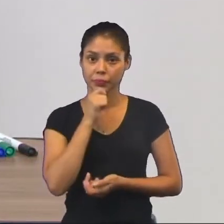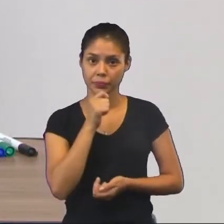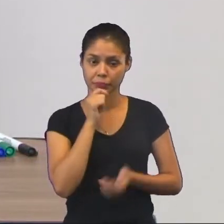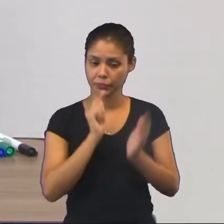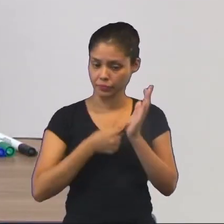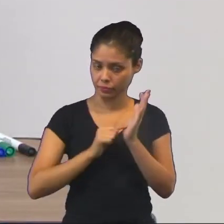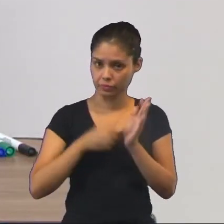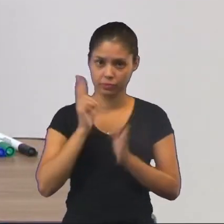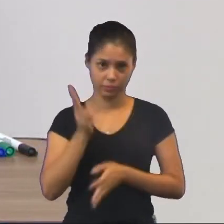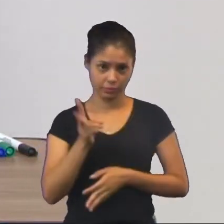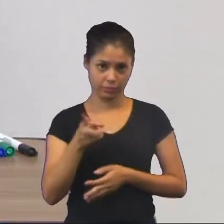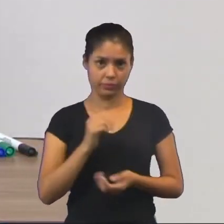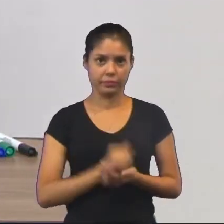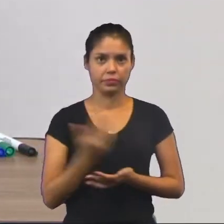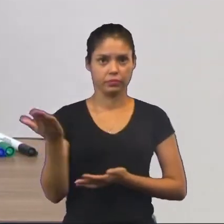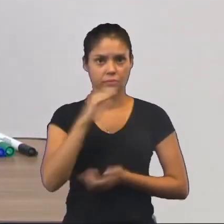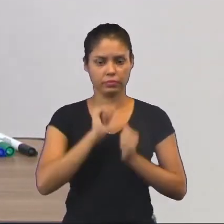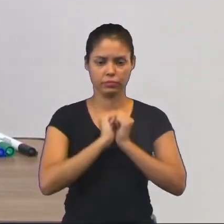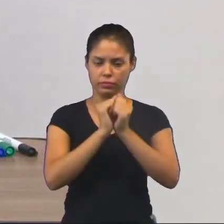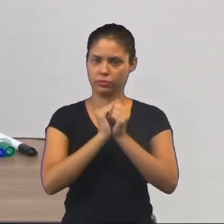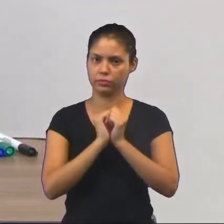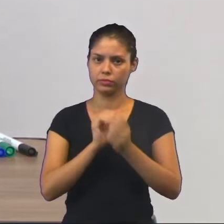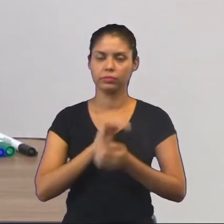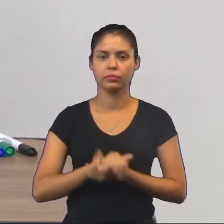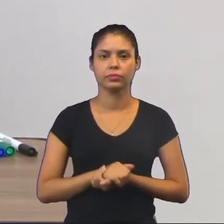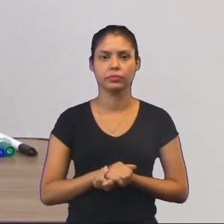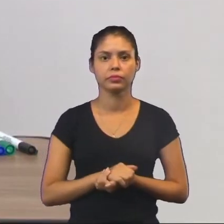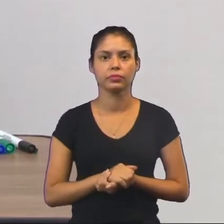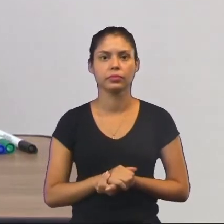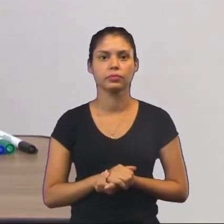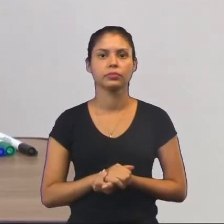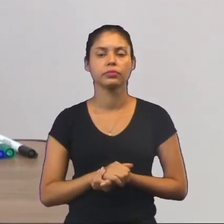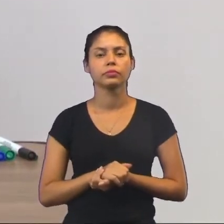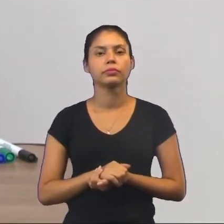que a pontuação seja a mesma. Vamos lá juntos então.